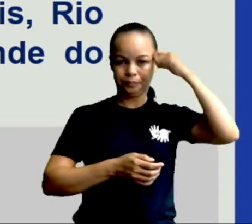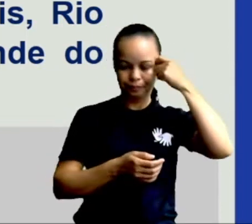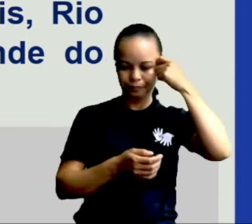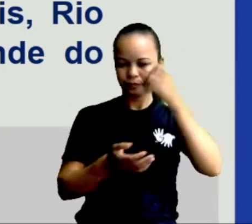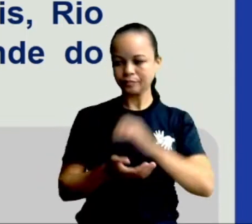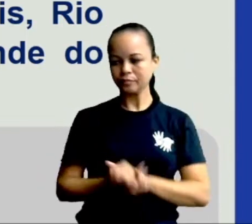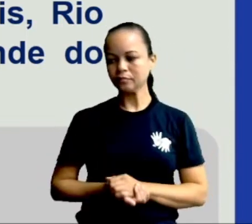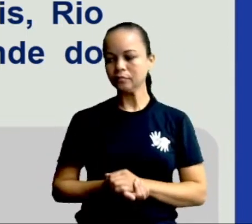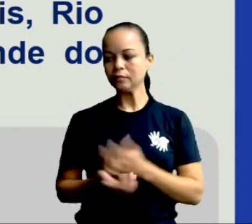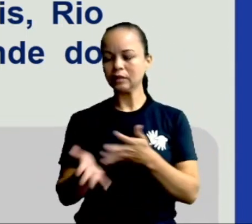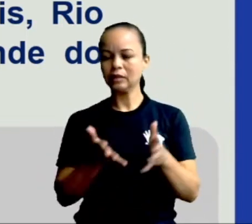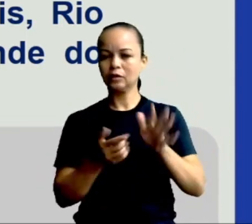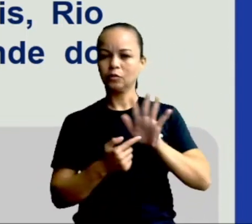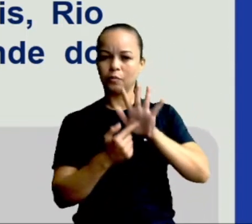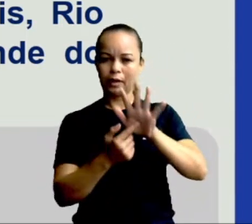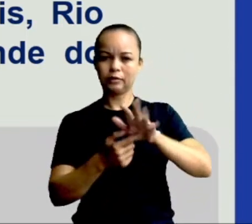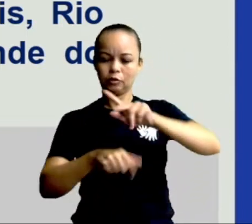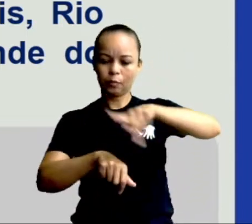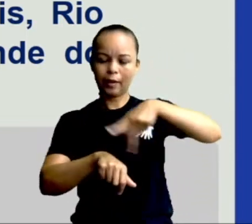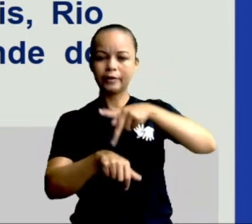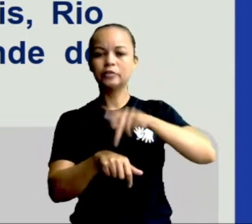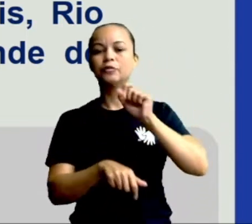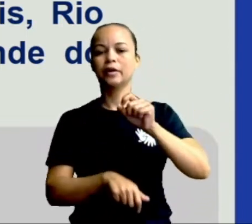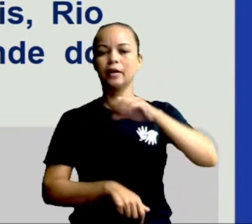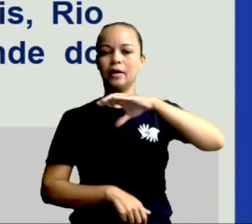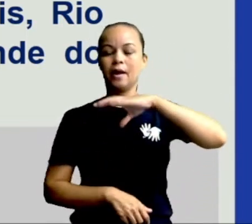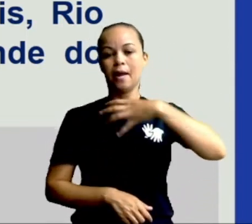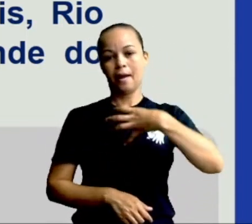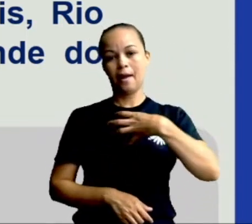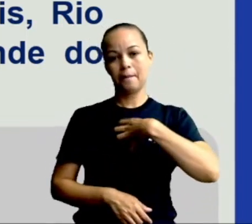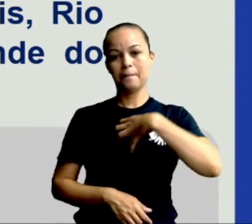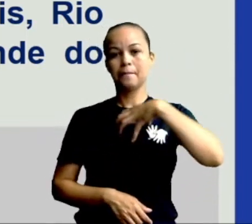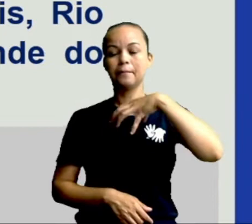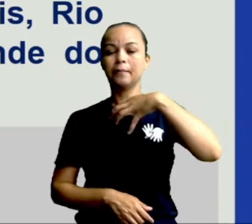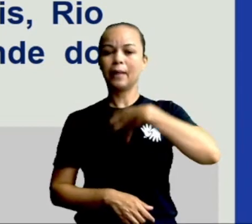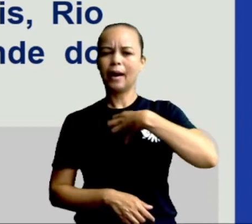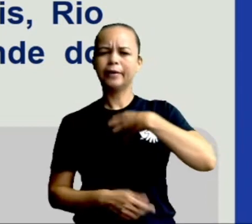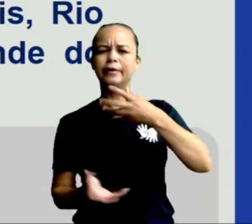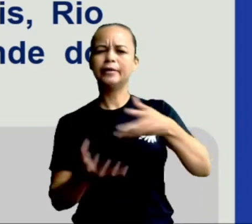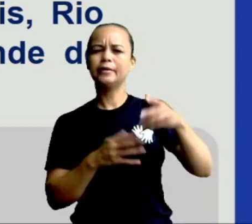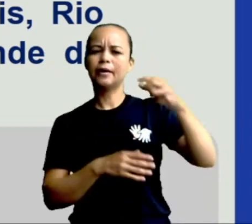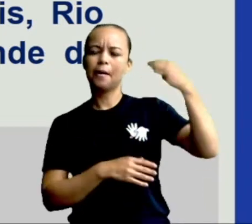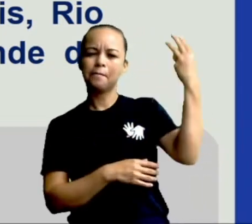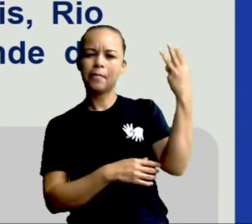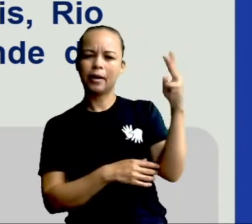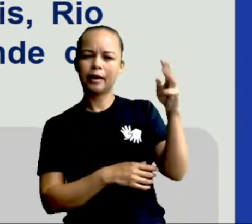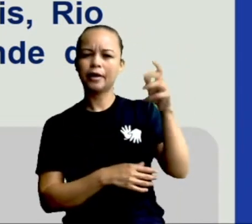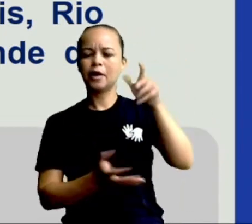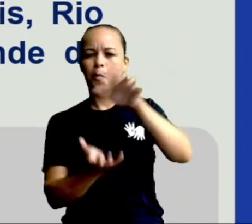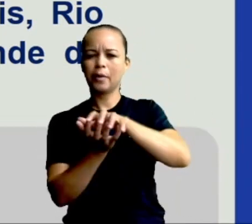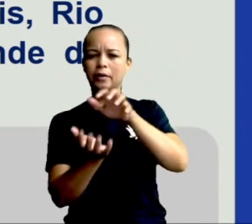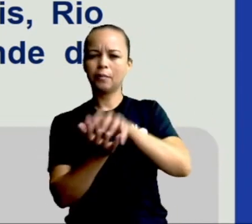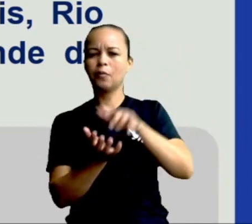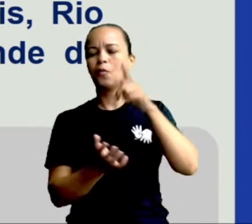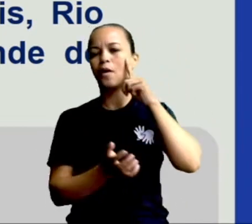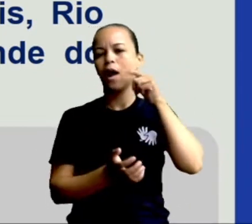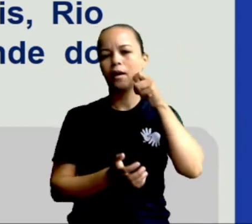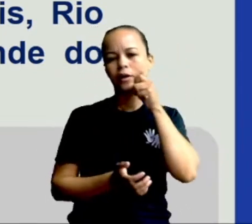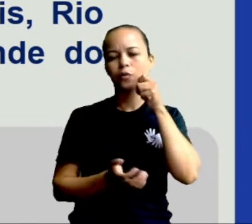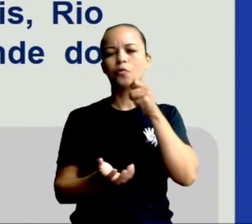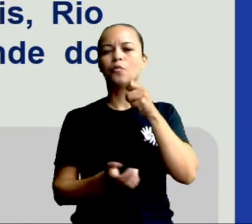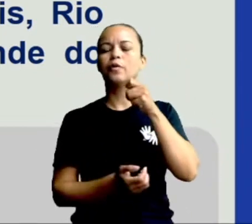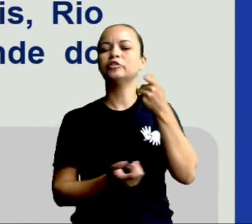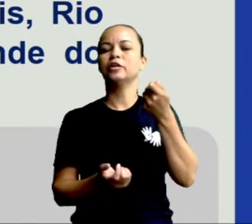em grande parte do país, como Bahia, Maranhão, Pernambuco, Alagoas, Minas Gerais, Rio